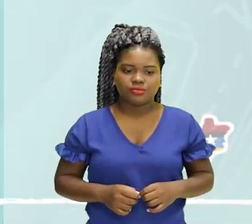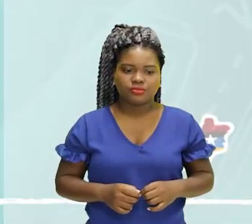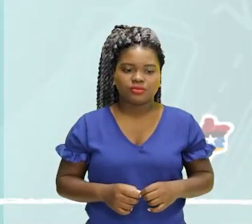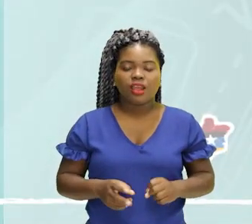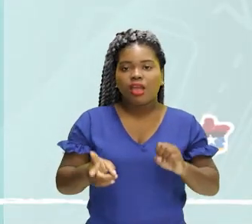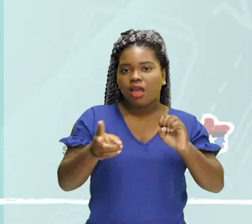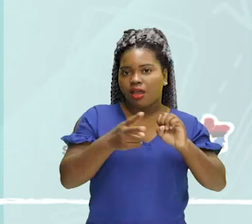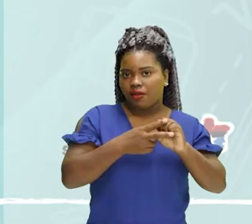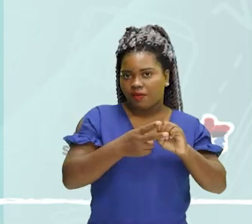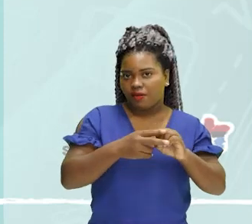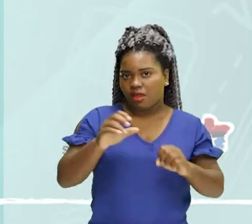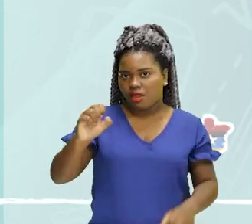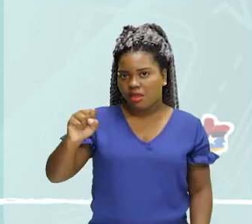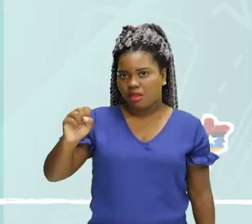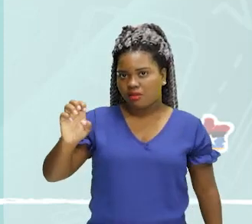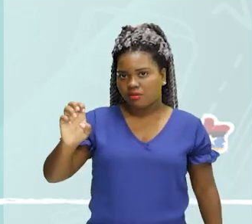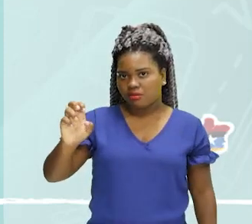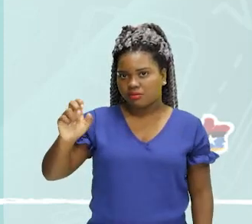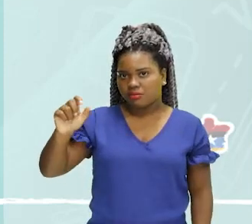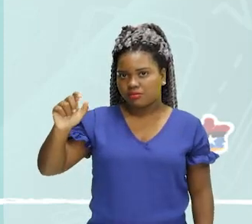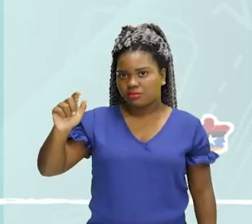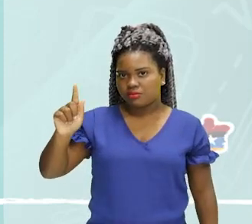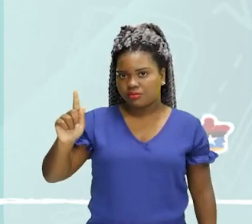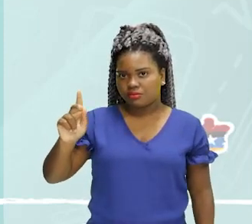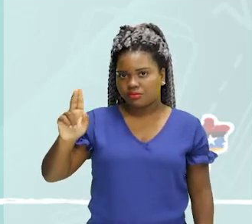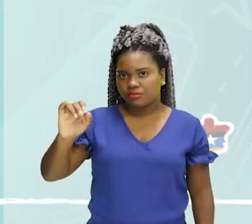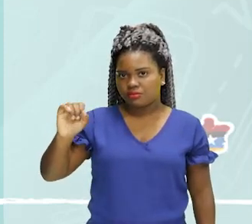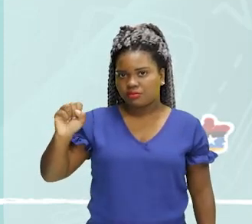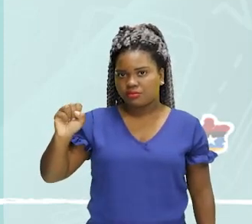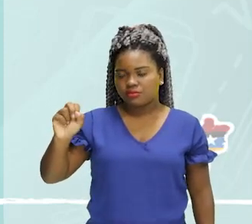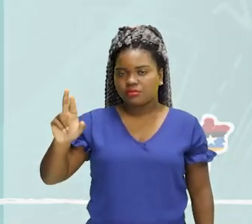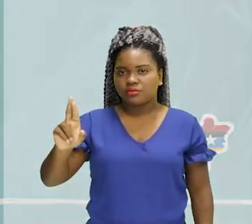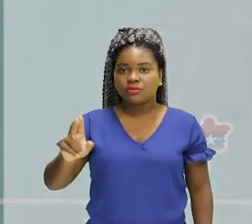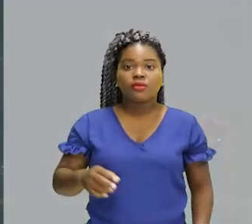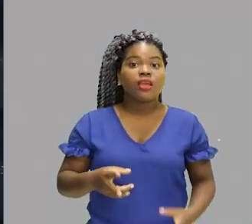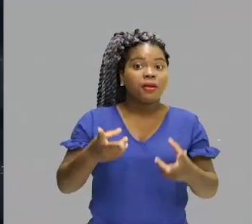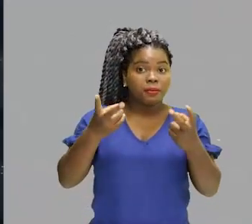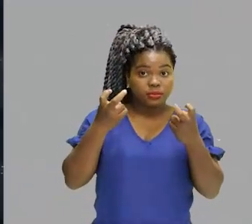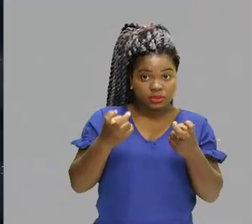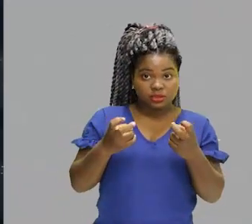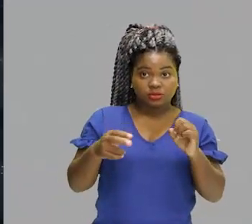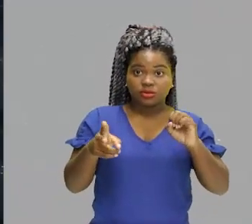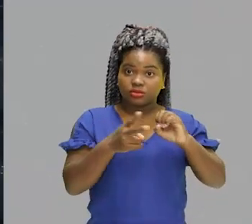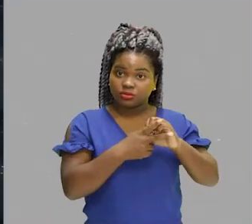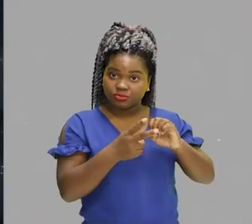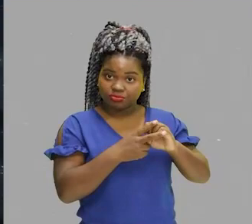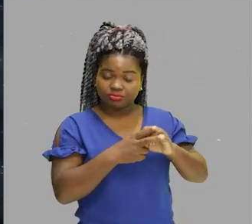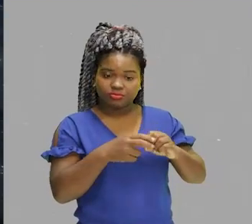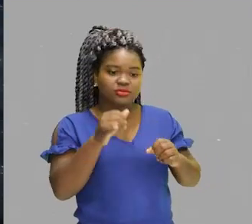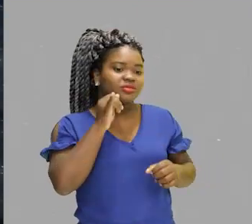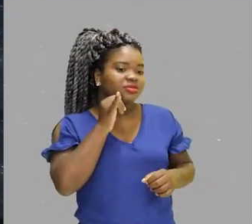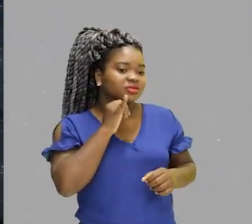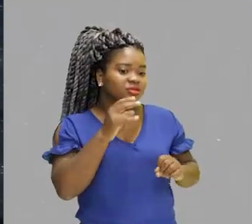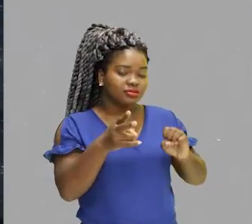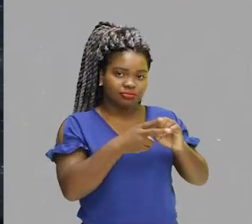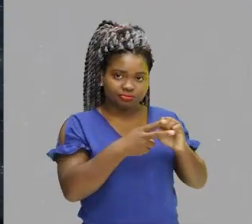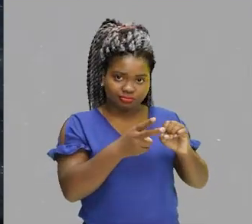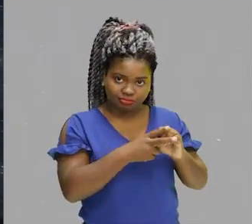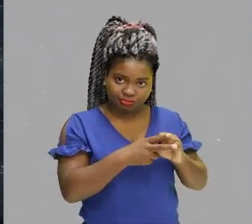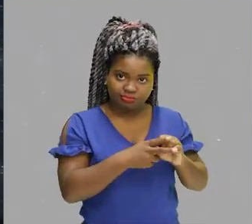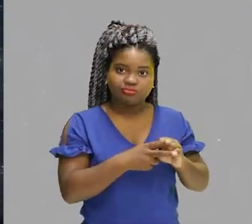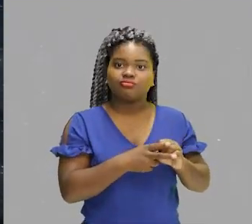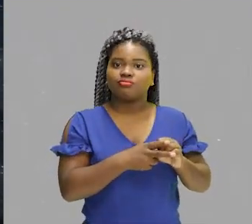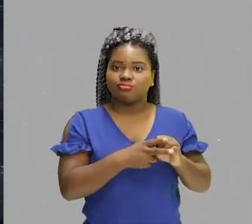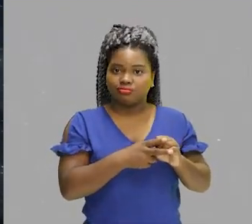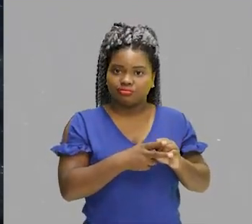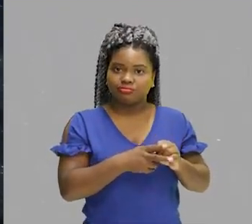Seguir. Observem, gente, que eu estou dando exemplo dos verbos que são utilizados, tá, como auxiliares do